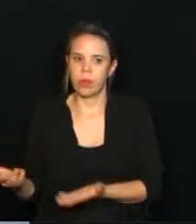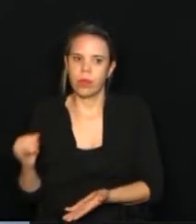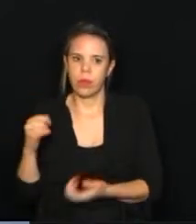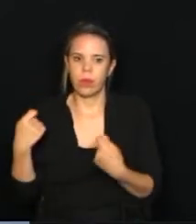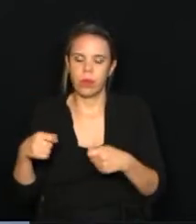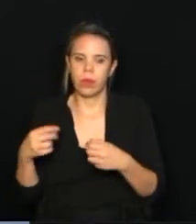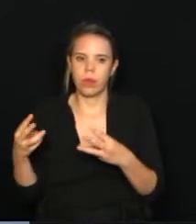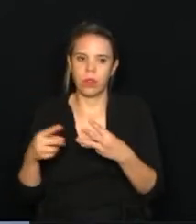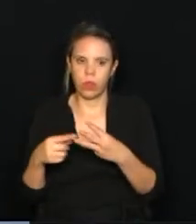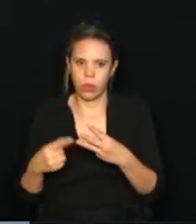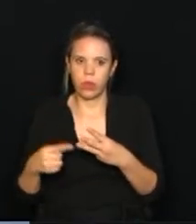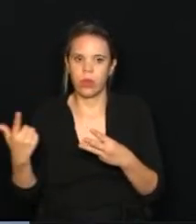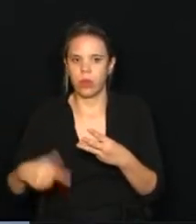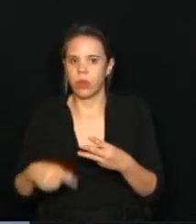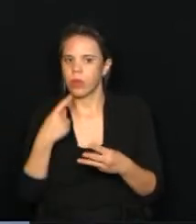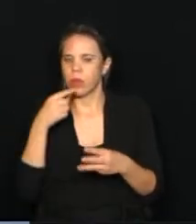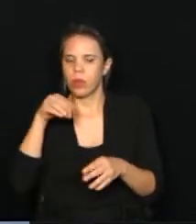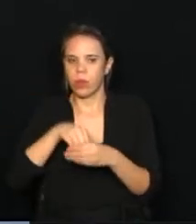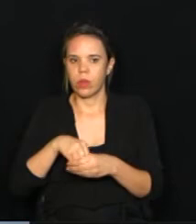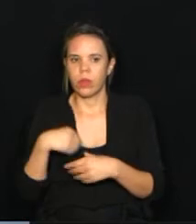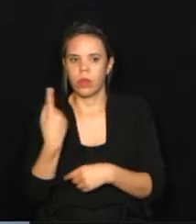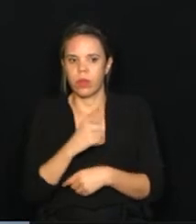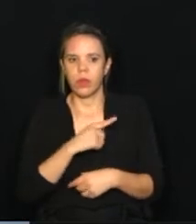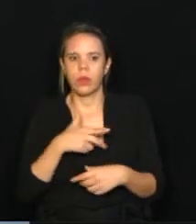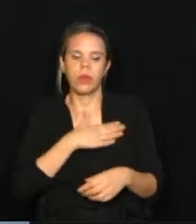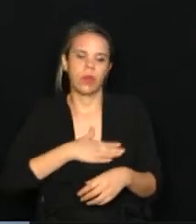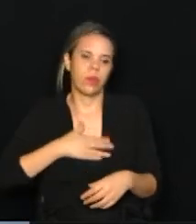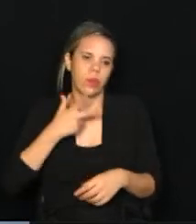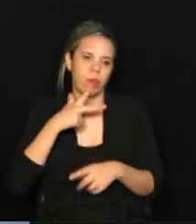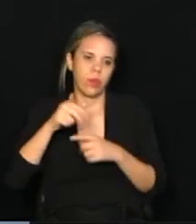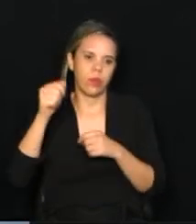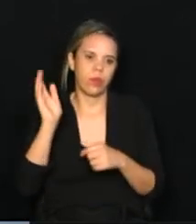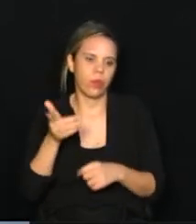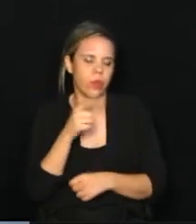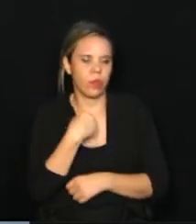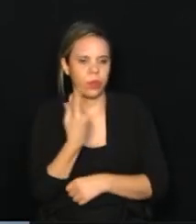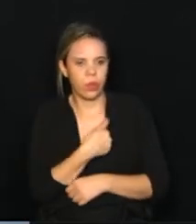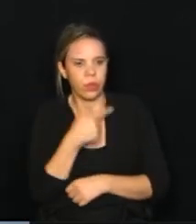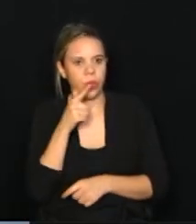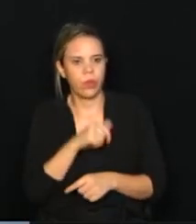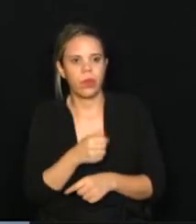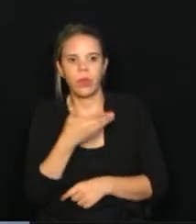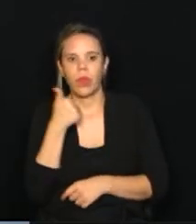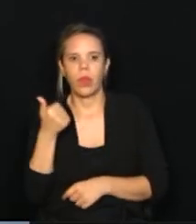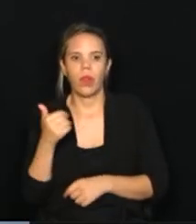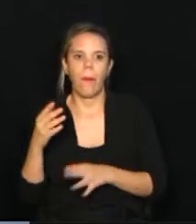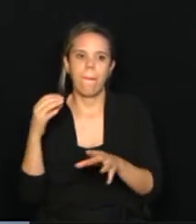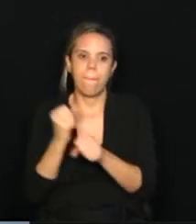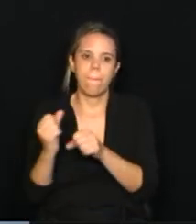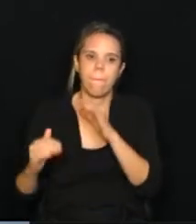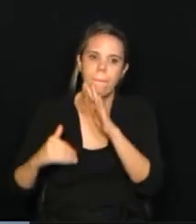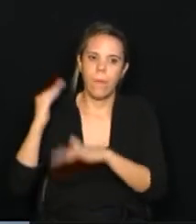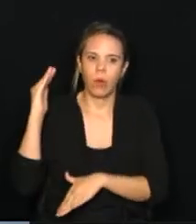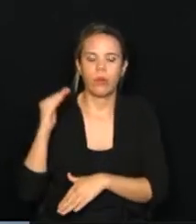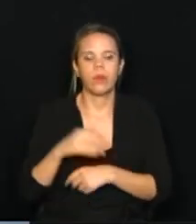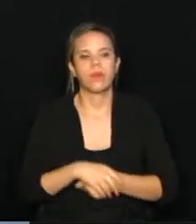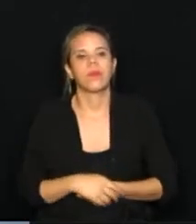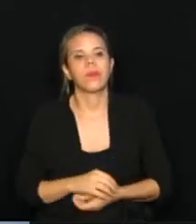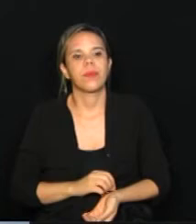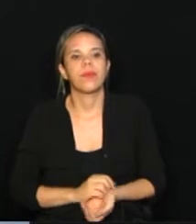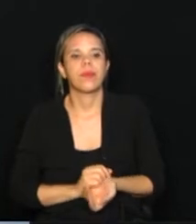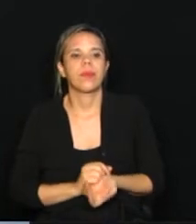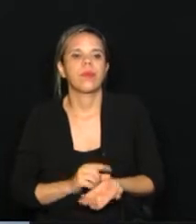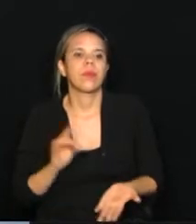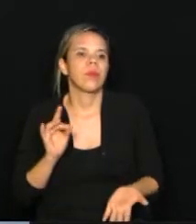do terceiro também é em Campinas, né, com o qual a gente tem a vantagem, já que a gente conseguiu uma melhor colocação.